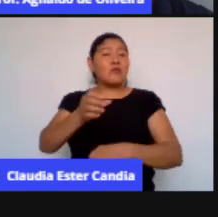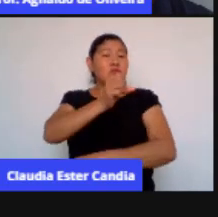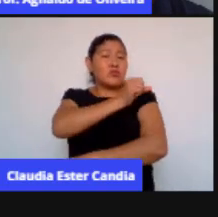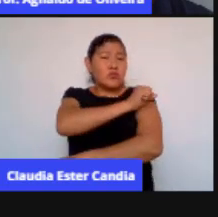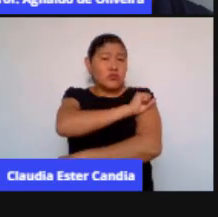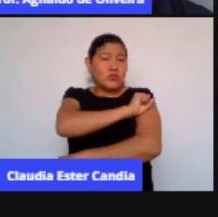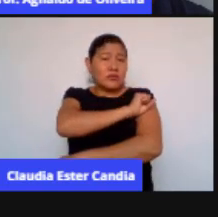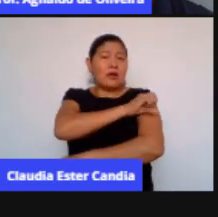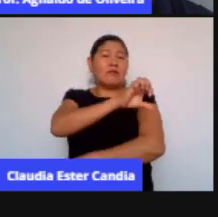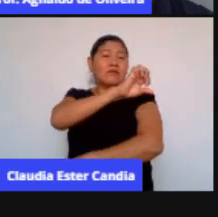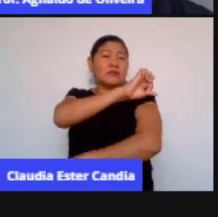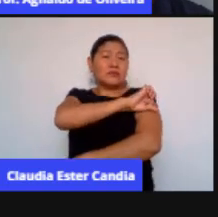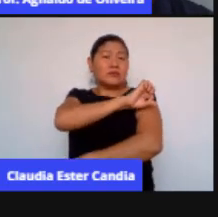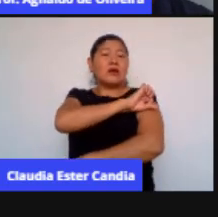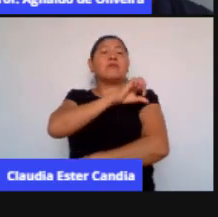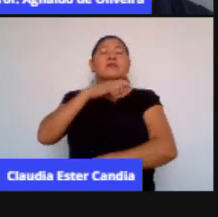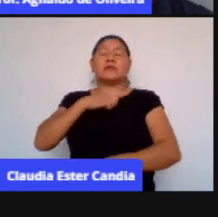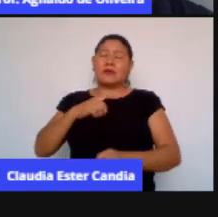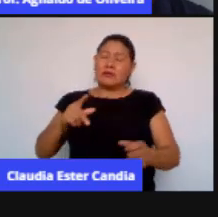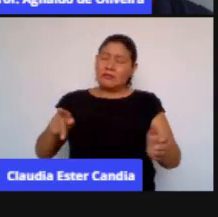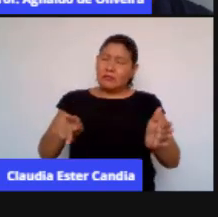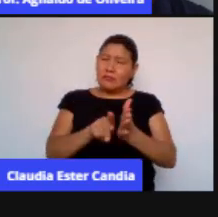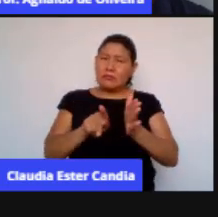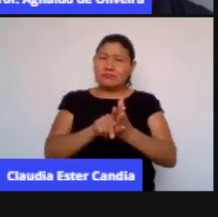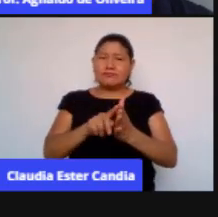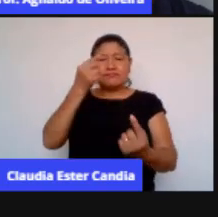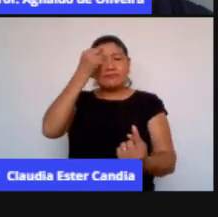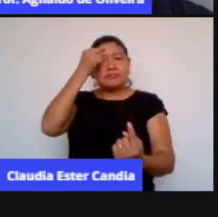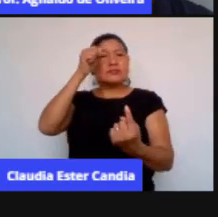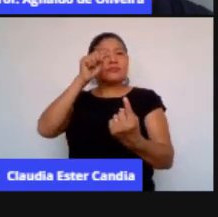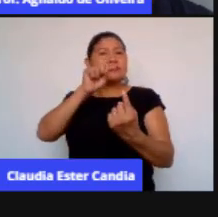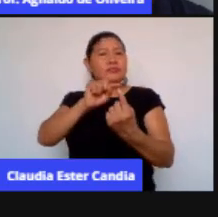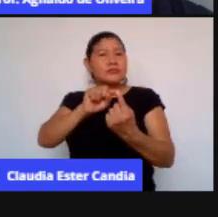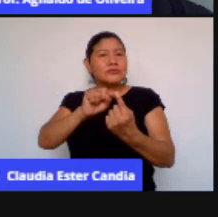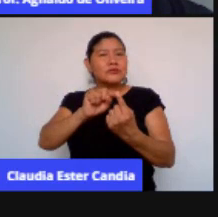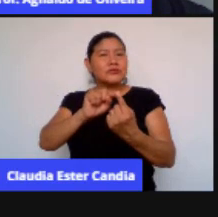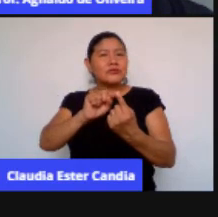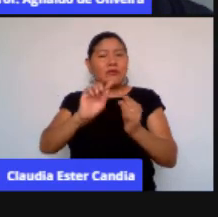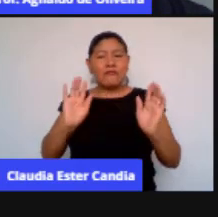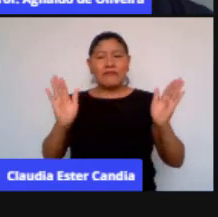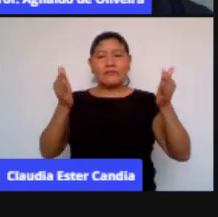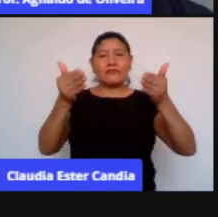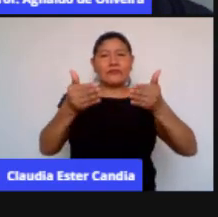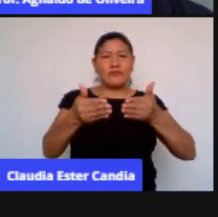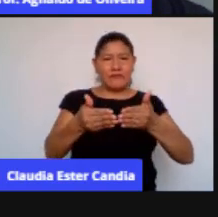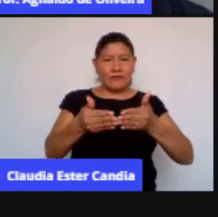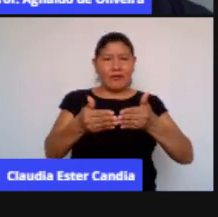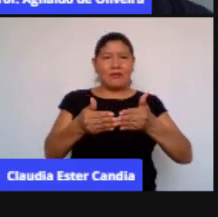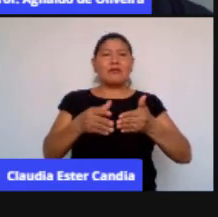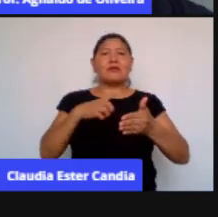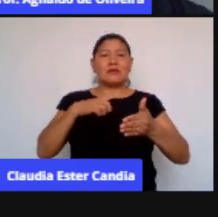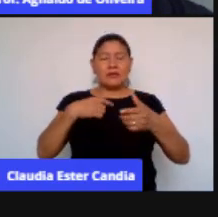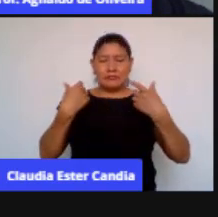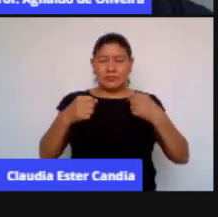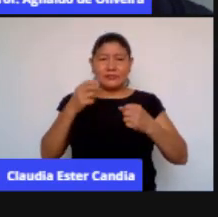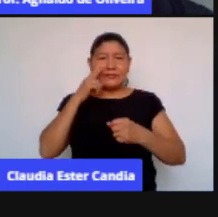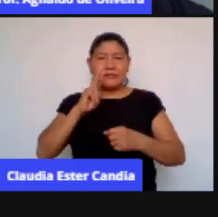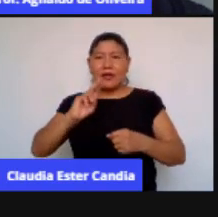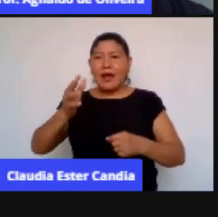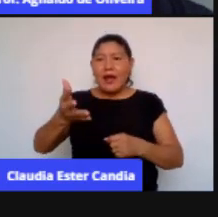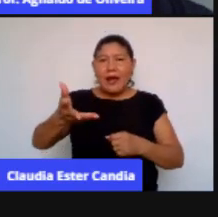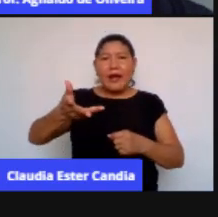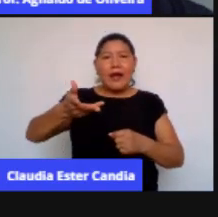respectivos conhecimentos específicos. Então, a gente deixou essa organização aqui para os professores, né? Que, então, ele consegue ver a habilidade indicada e